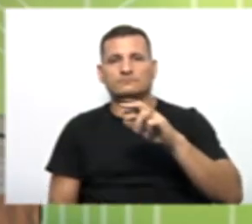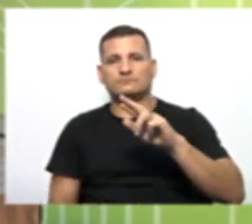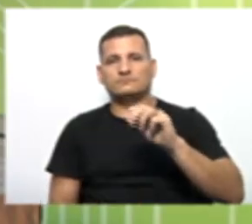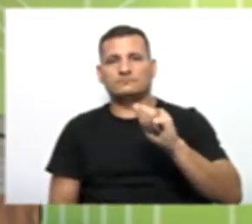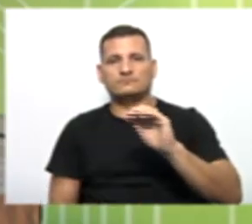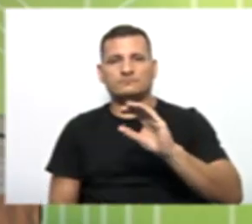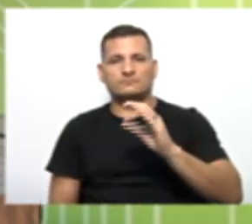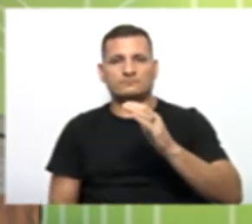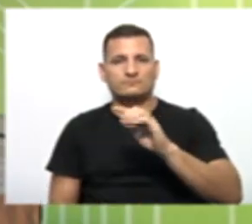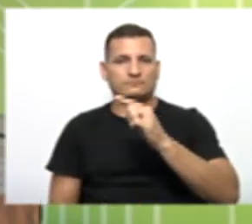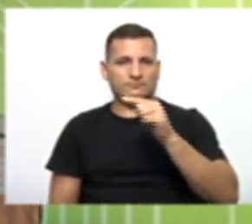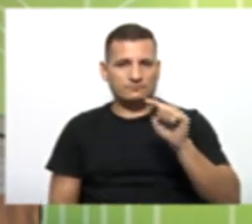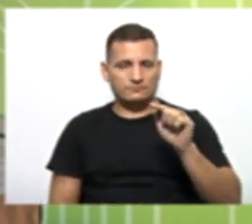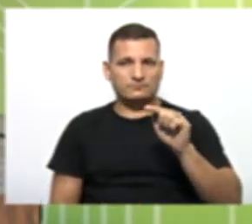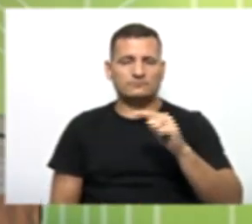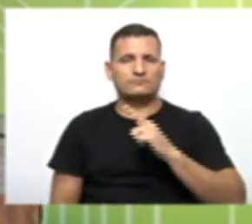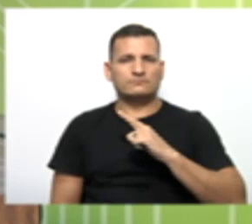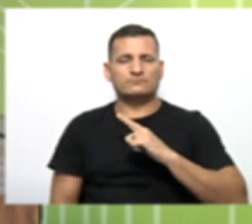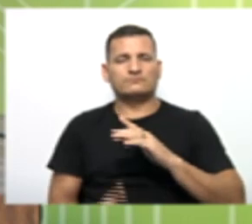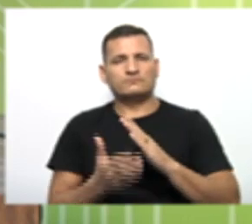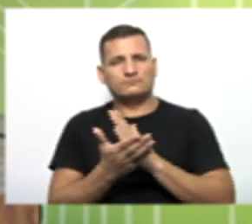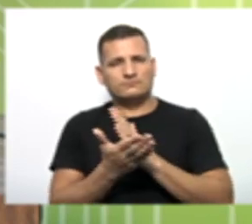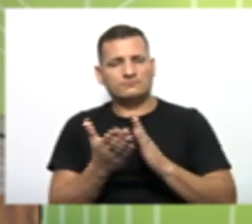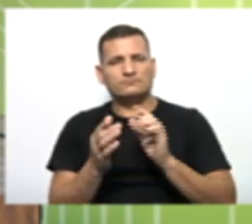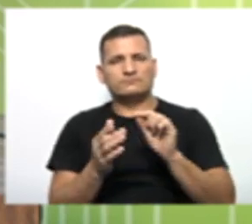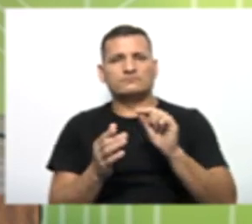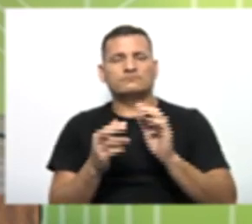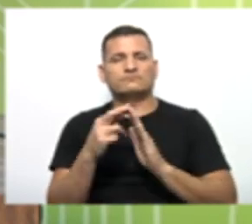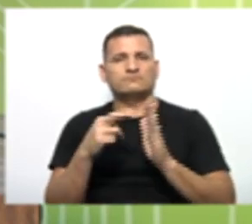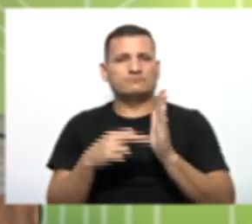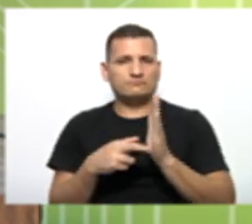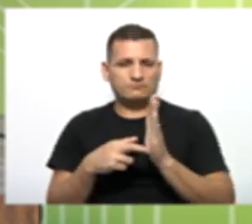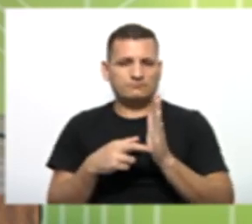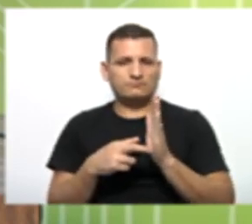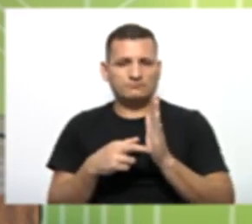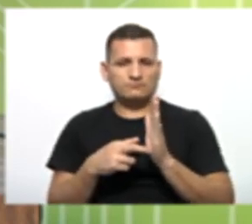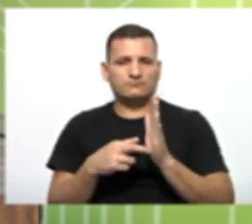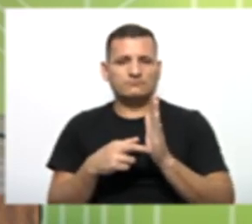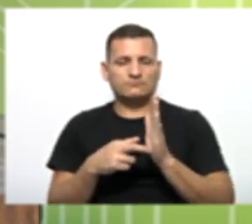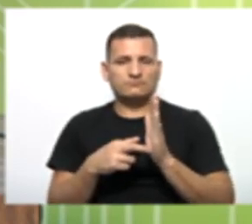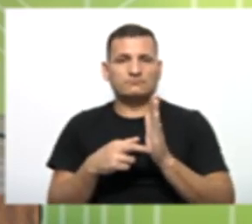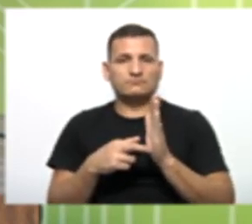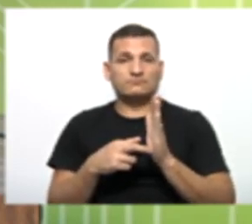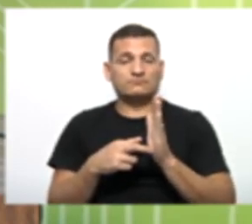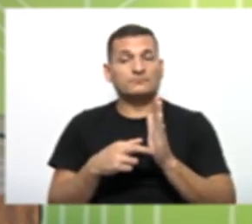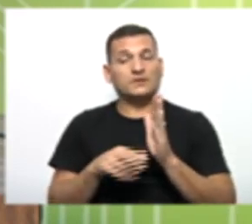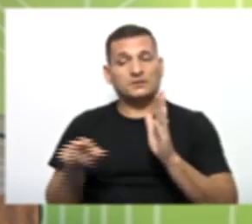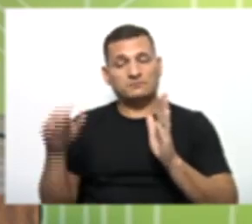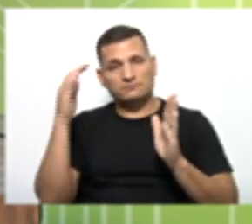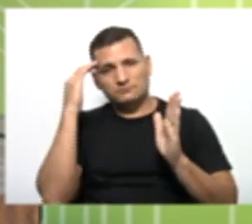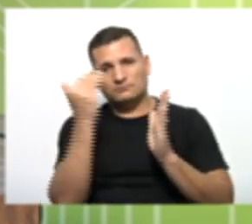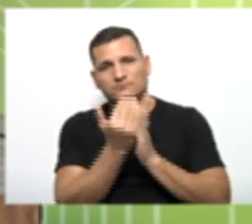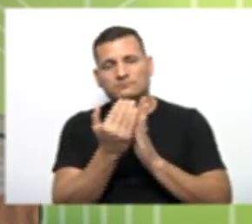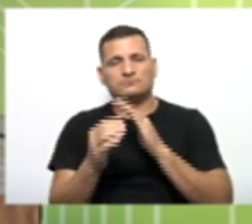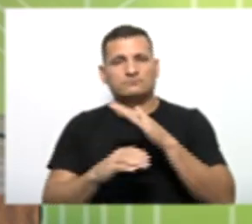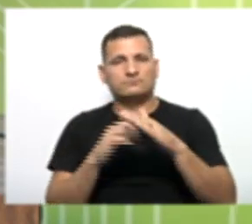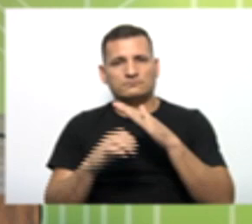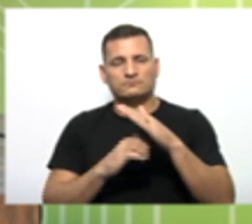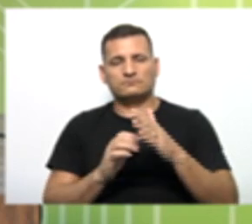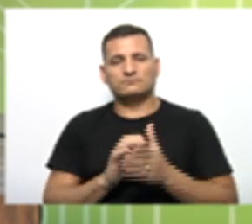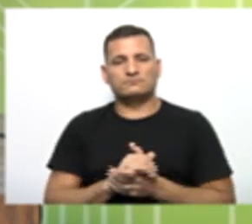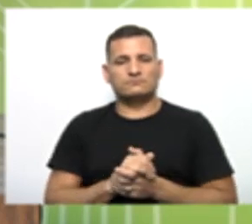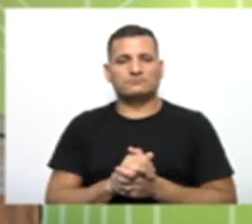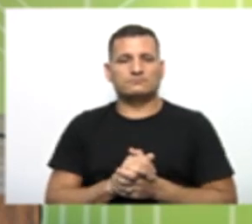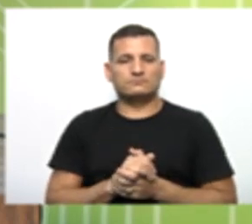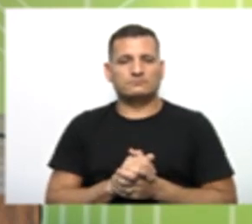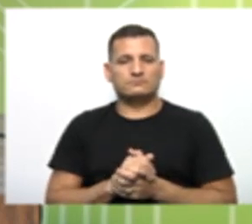algumas determinantes, algumas condicionantes que são estabelecidas para aquela empresa. Então, ela não pode,